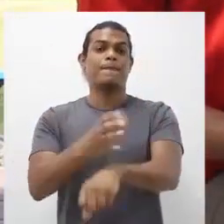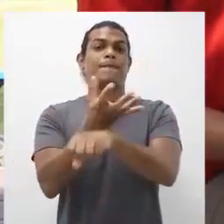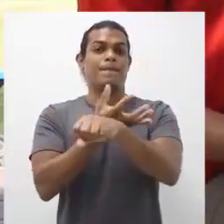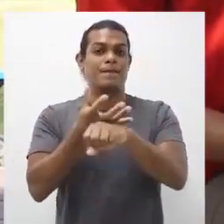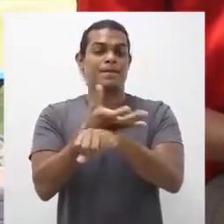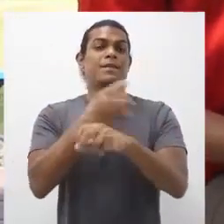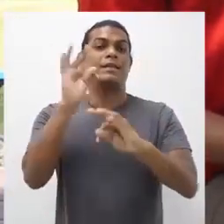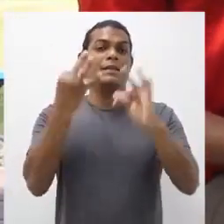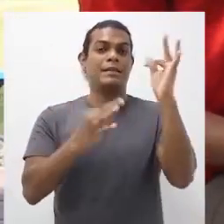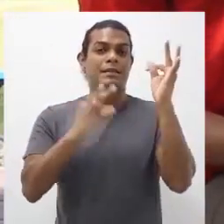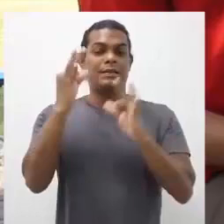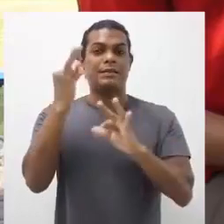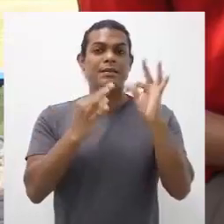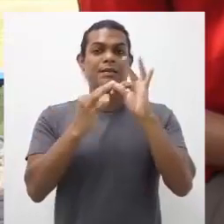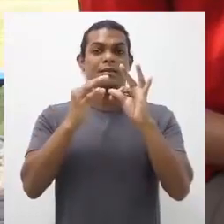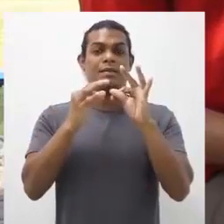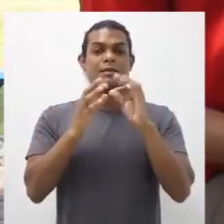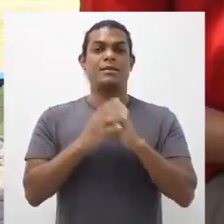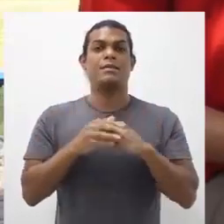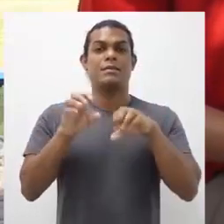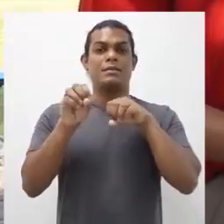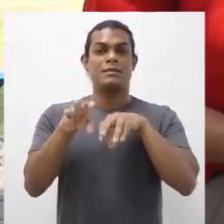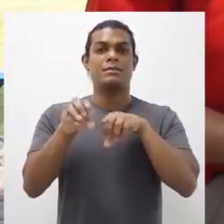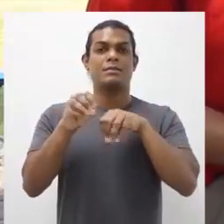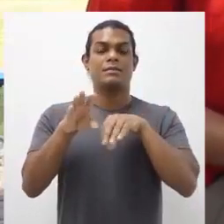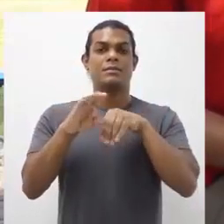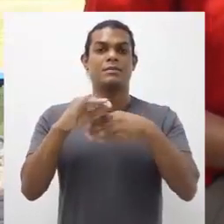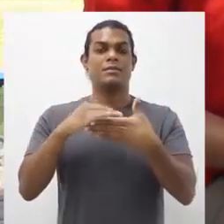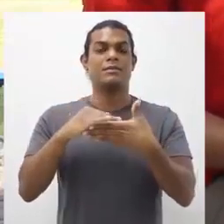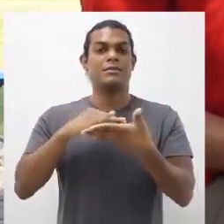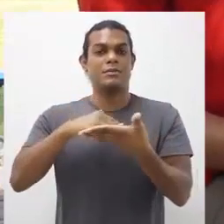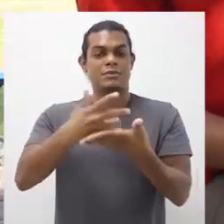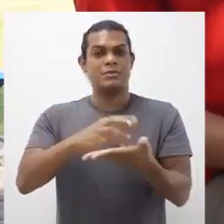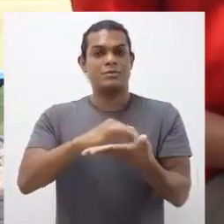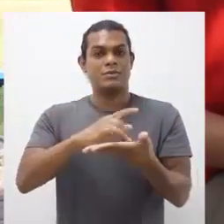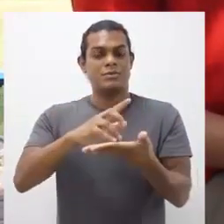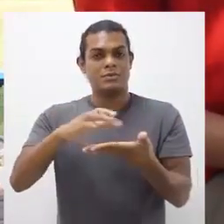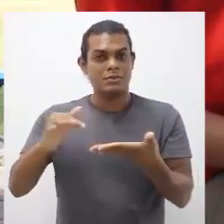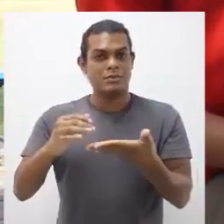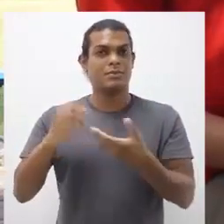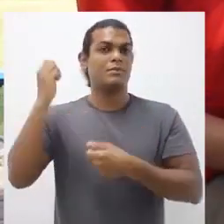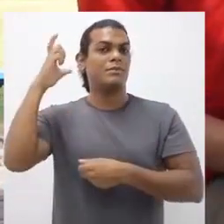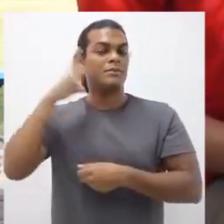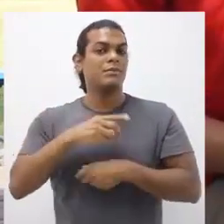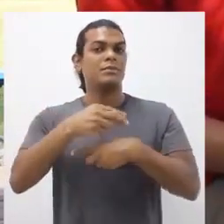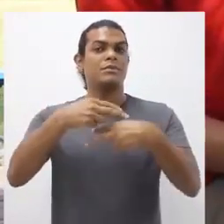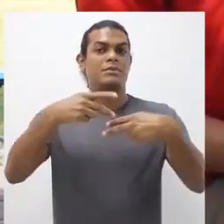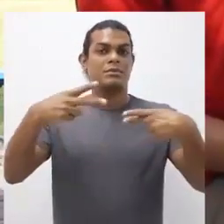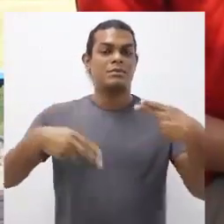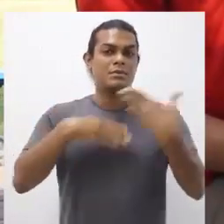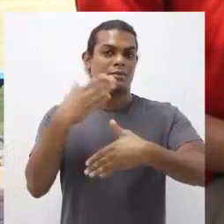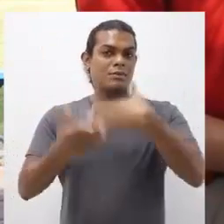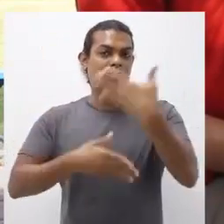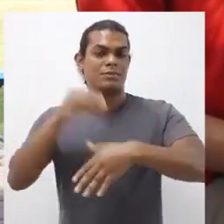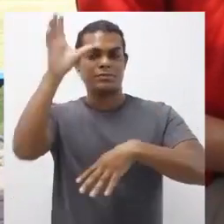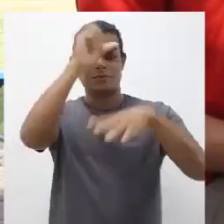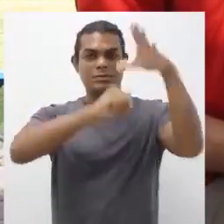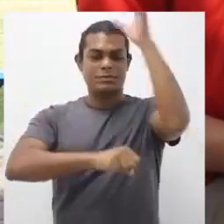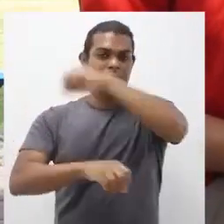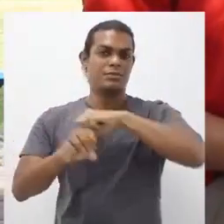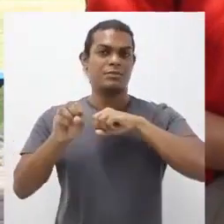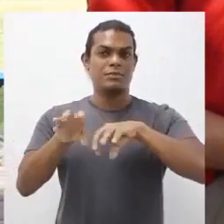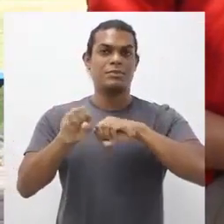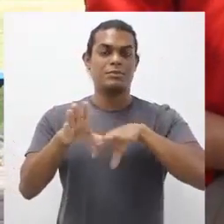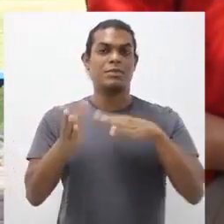nossa disciplina Tecnologia Educacional e Dispositivos Móveis no processo de ensino e aprendizagem. Hoje nós vamos trabalhar a